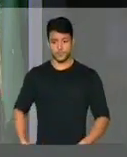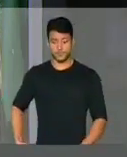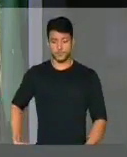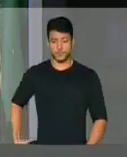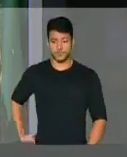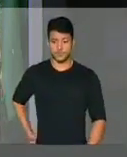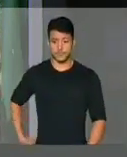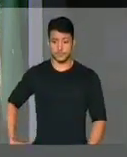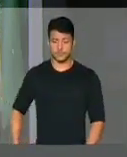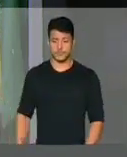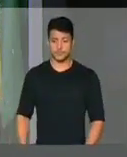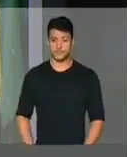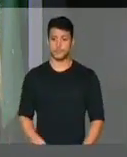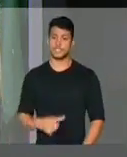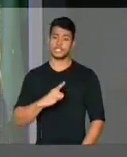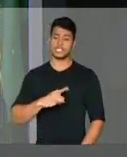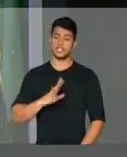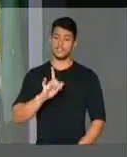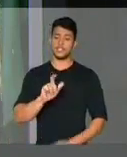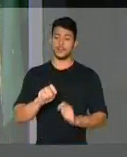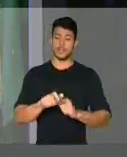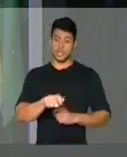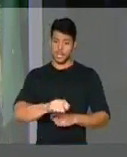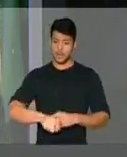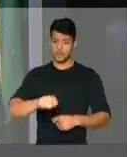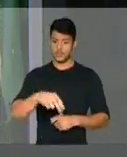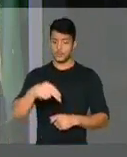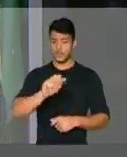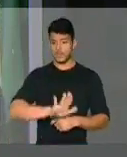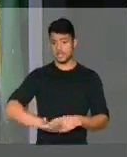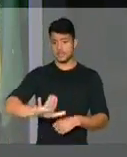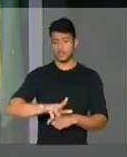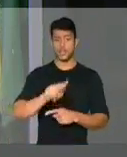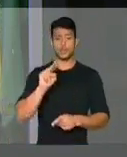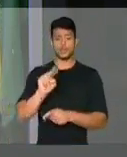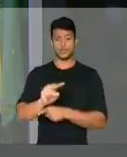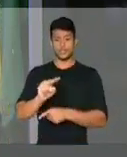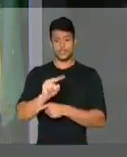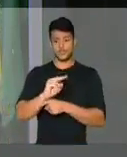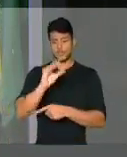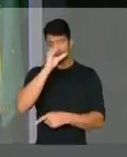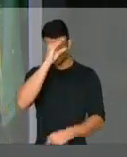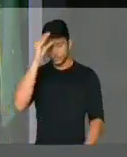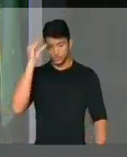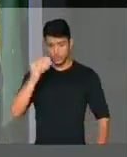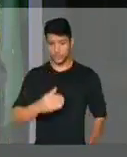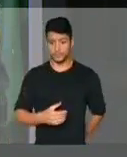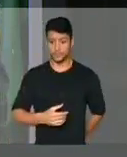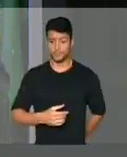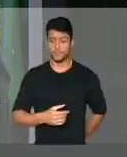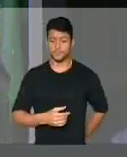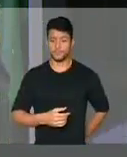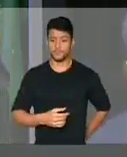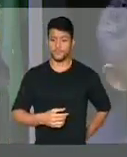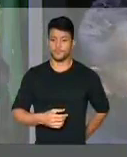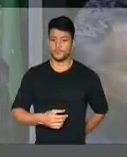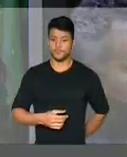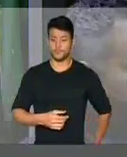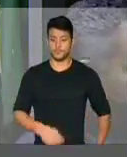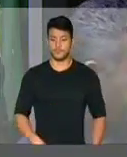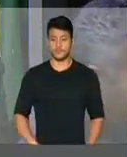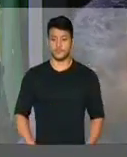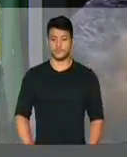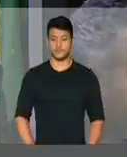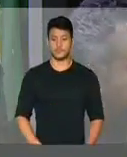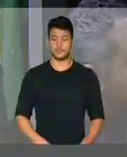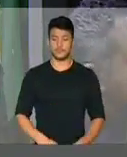A ação foi ajuizada pela Associação Nacional de Defesa de Cidadania e Consumidor. Essa ação civil pública,